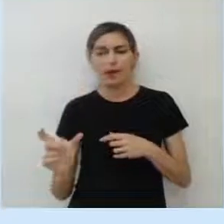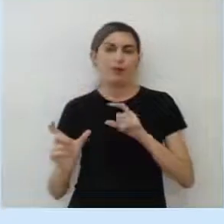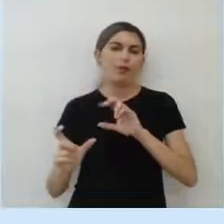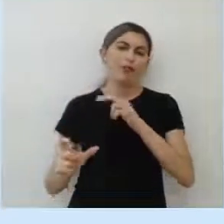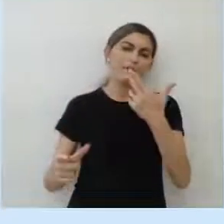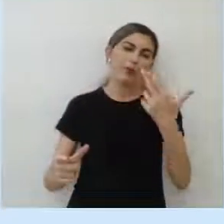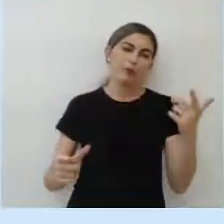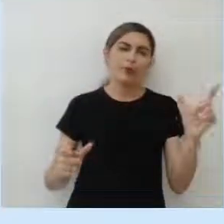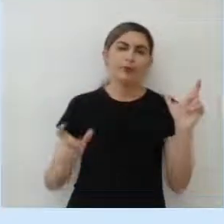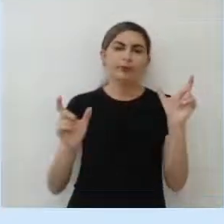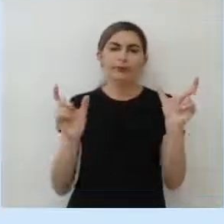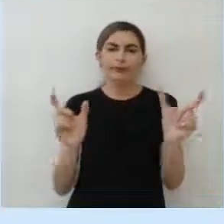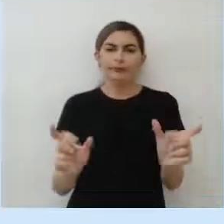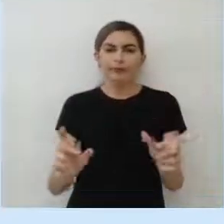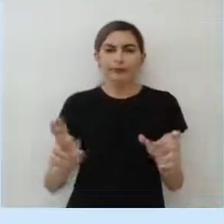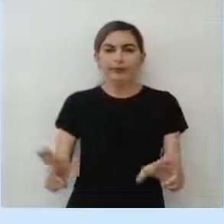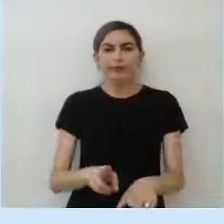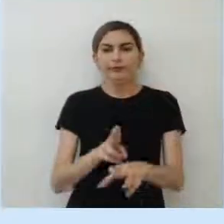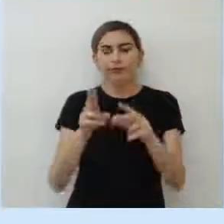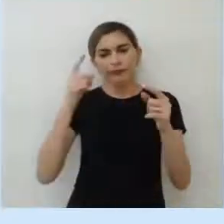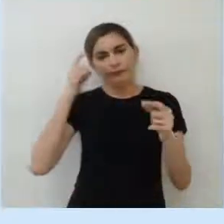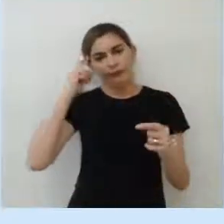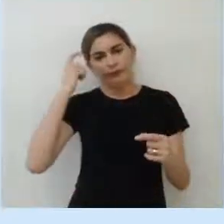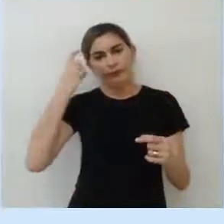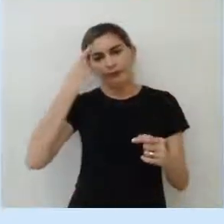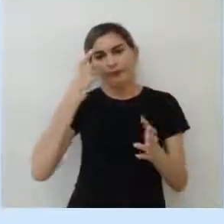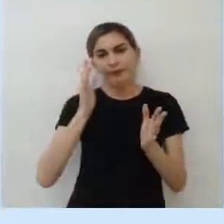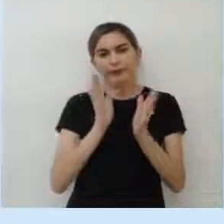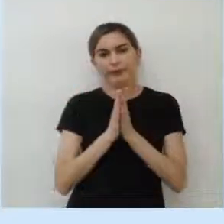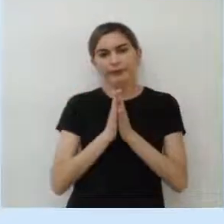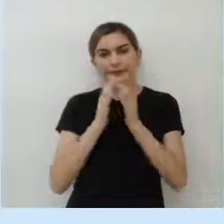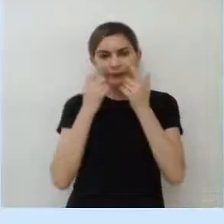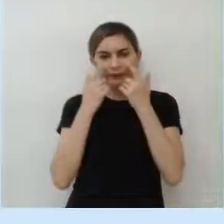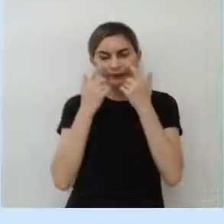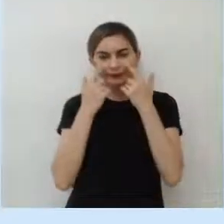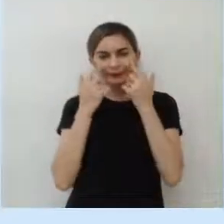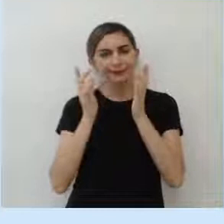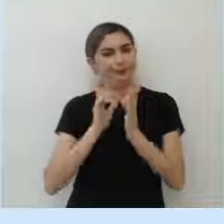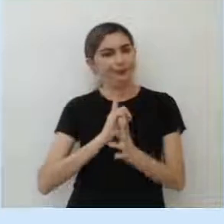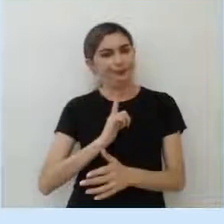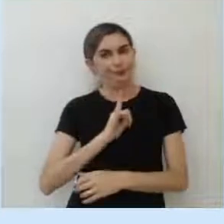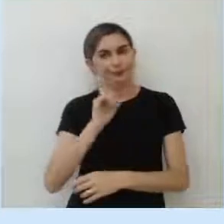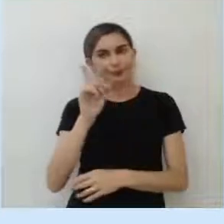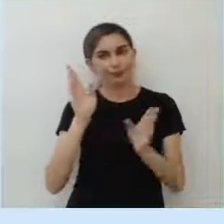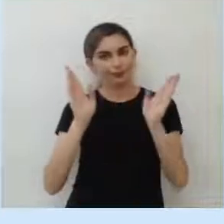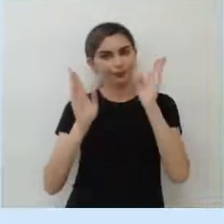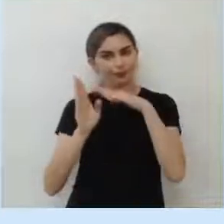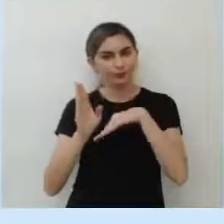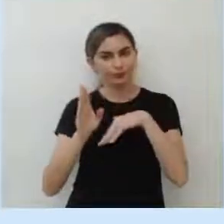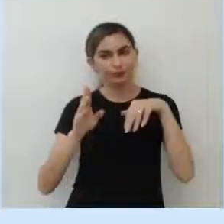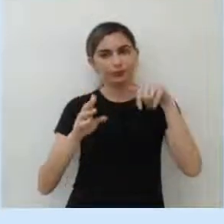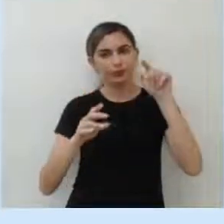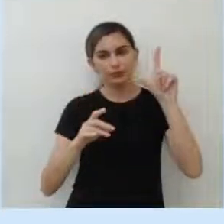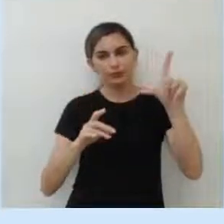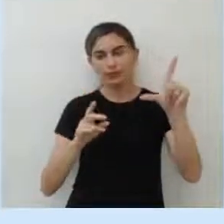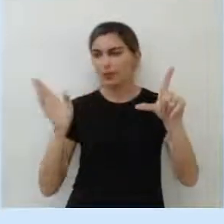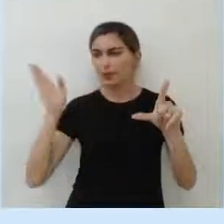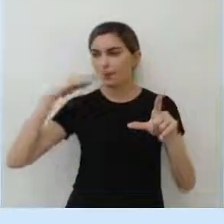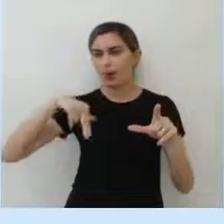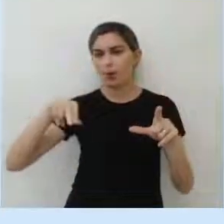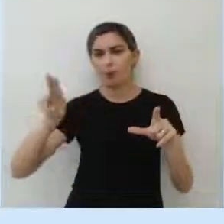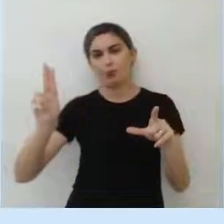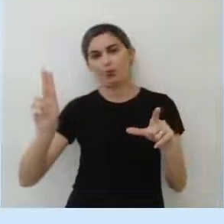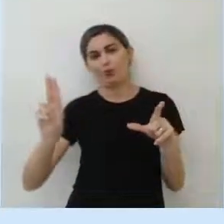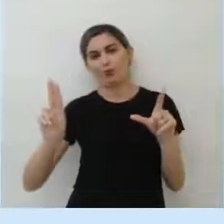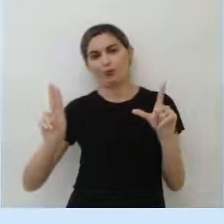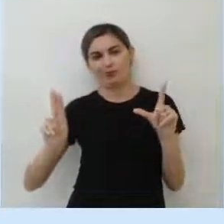a outra, né? Ficou naquela dúvida. Então vamos ver. Olha só, temos aí o mal com L e o mal